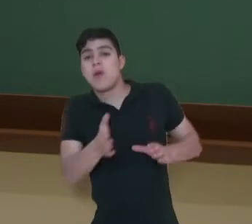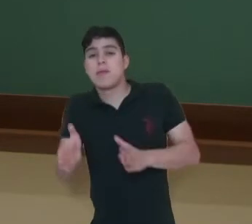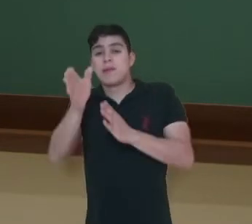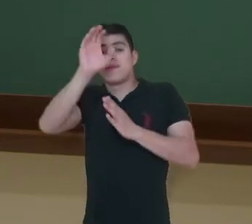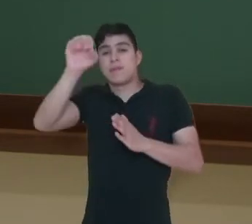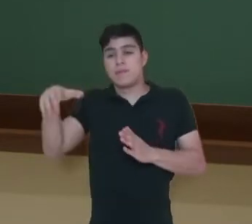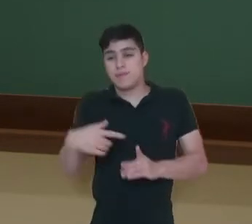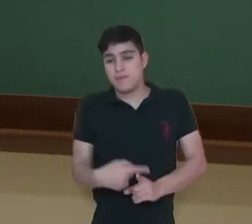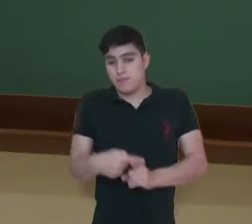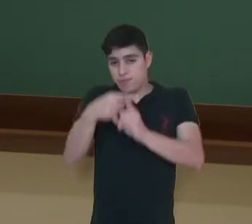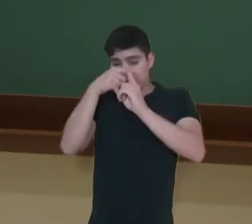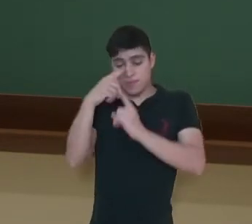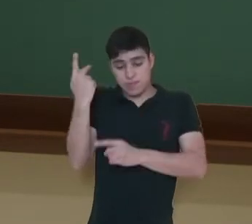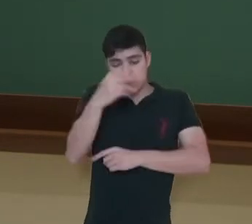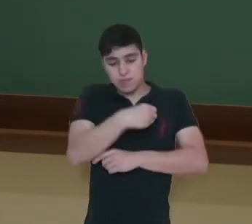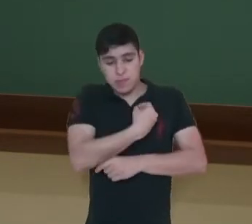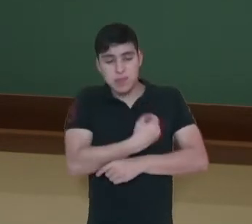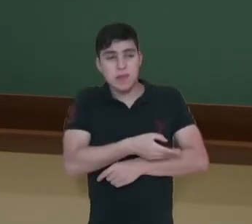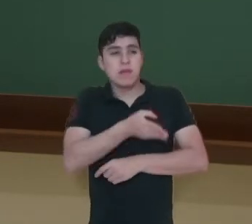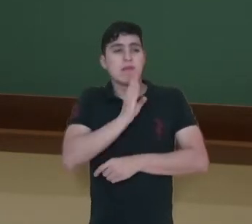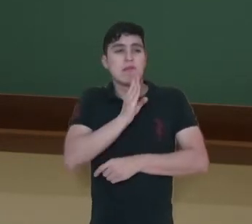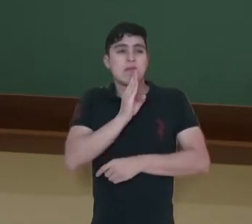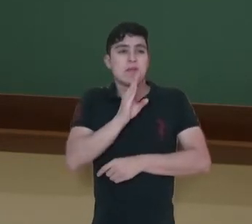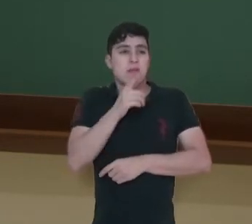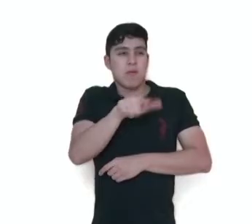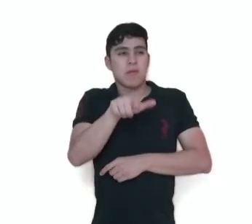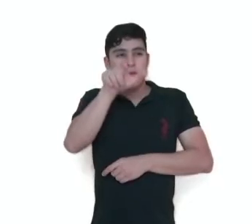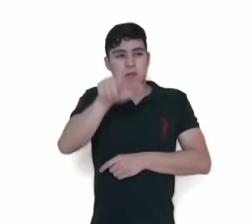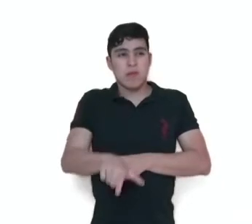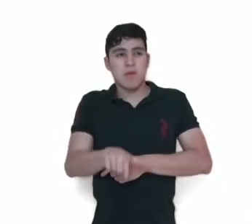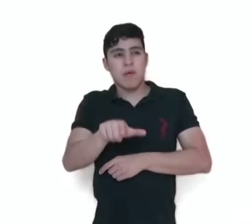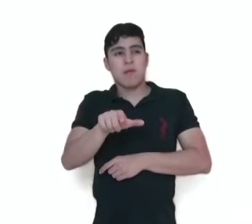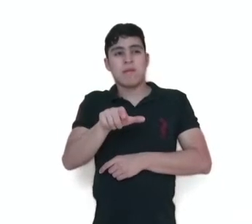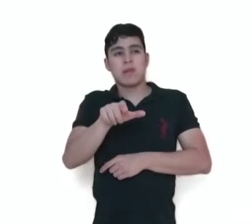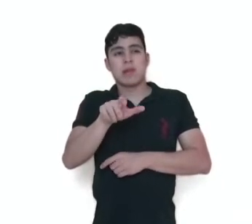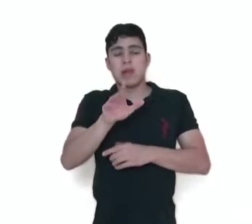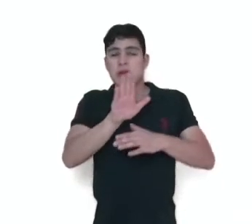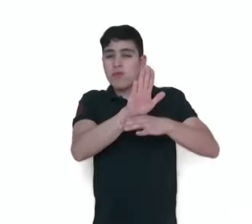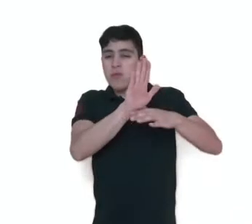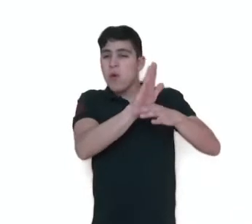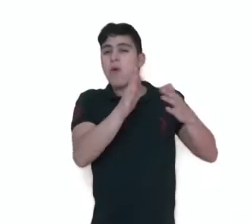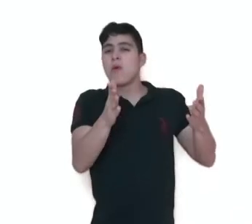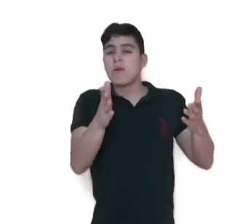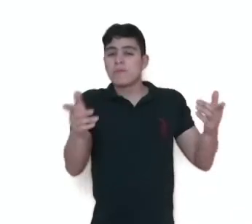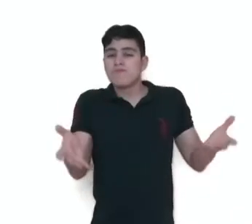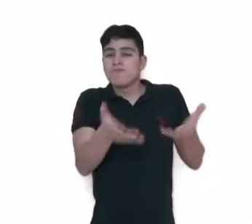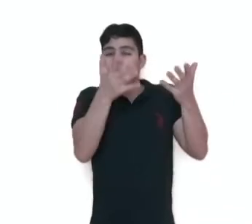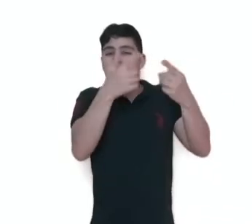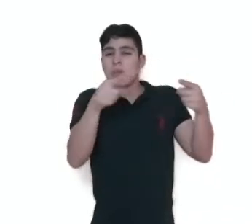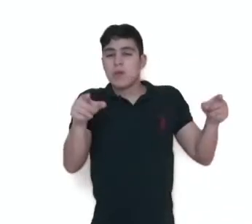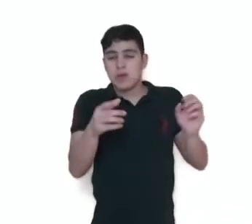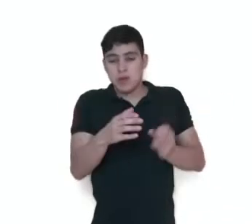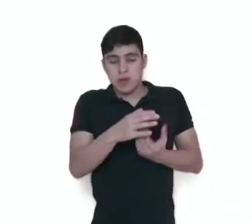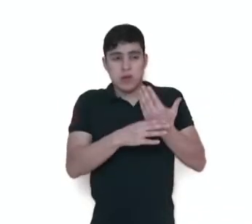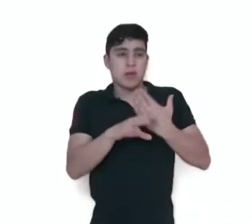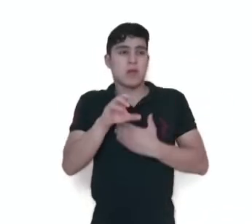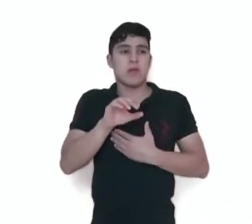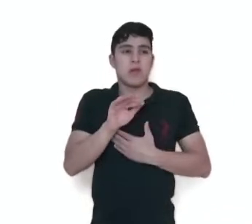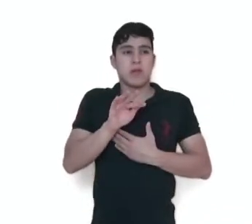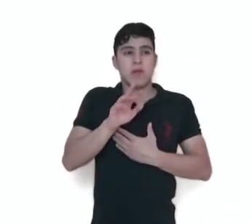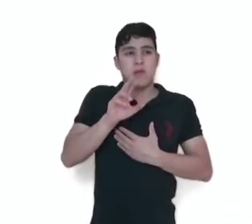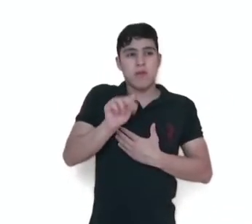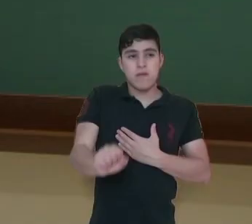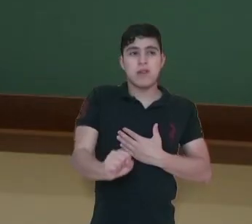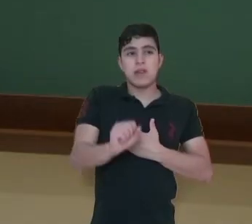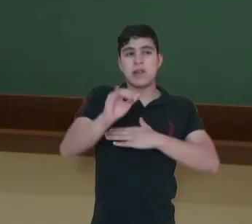E em algum momento da sua vida ele conheceu o Celso Ataíde, ativista social, que o empresariou, o músico, e fundaram a CUFA, Central Única das